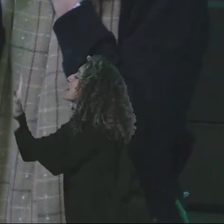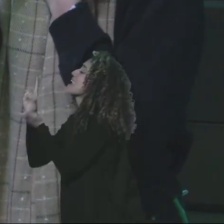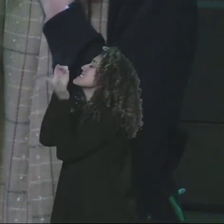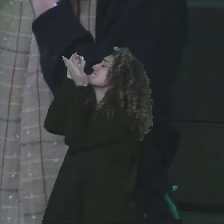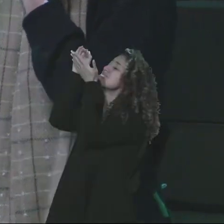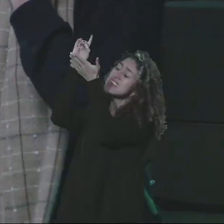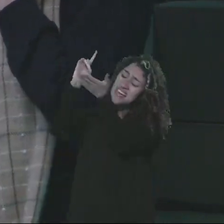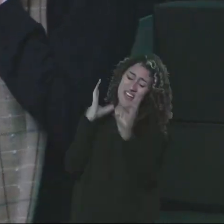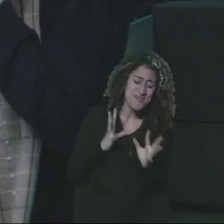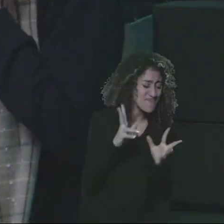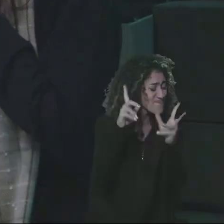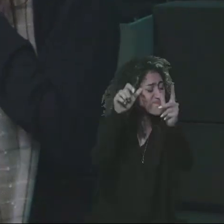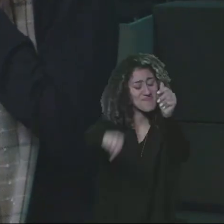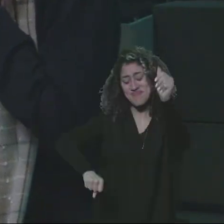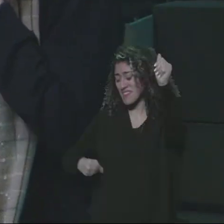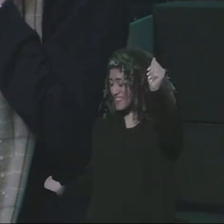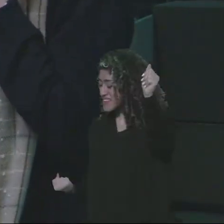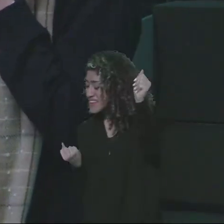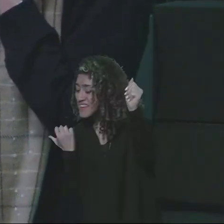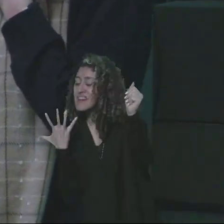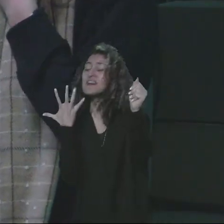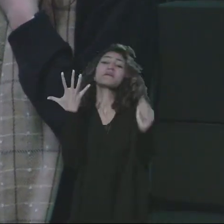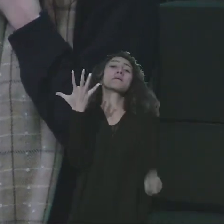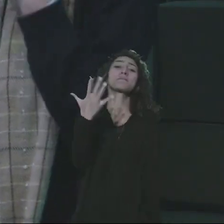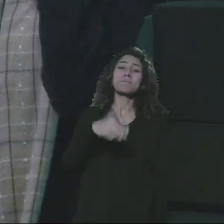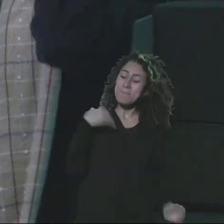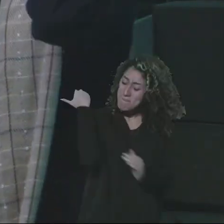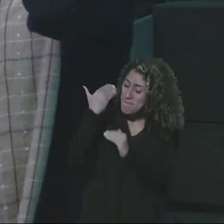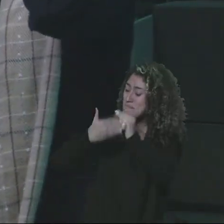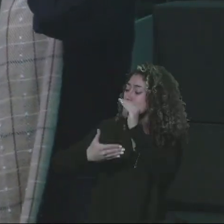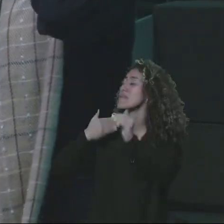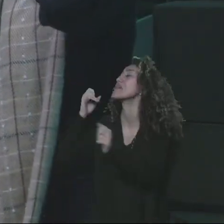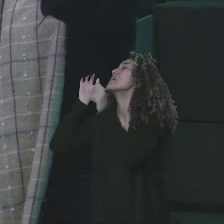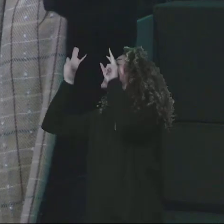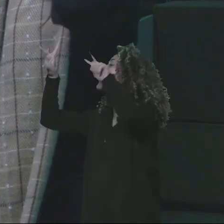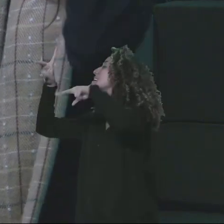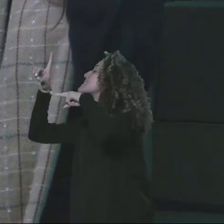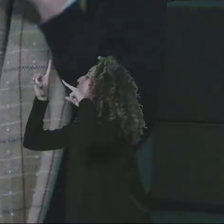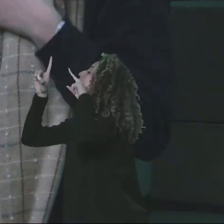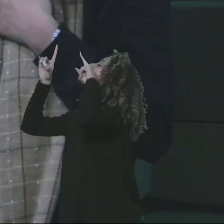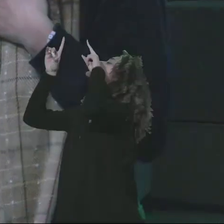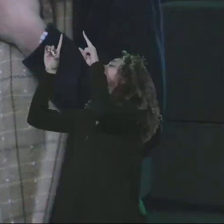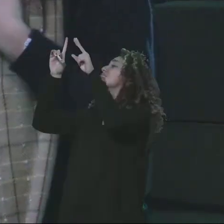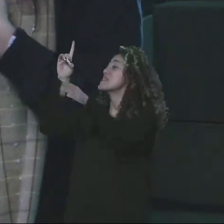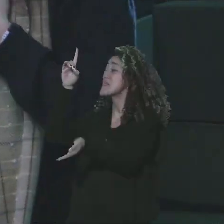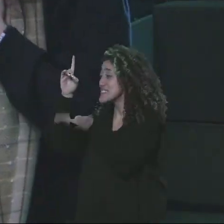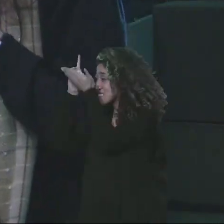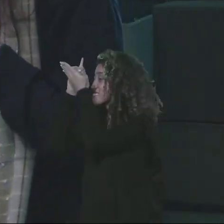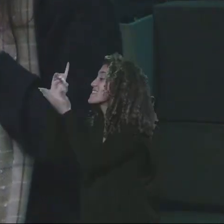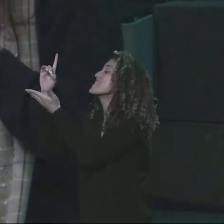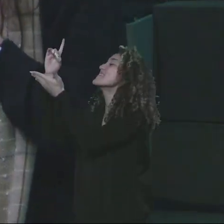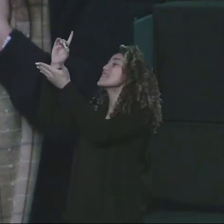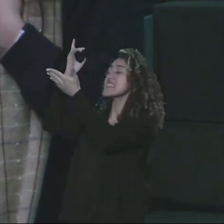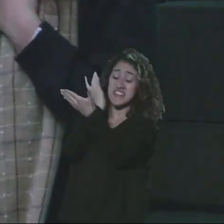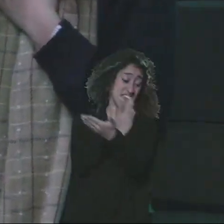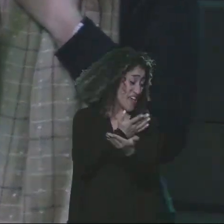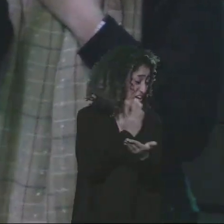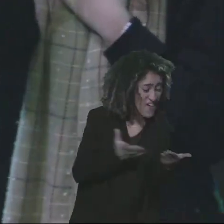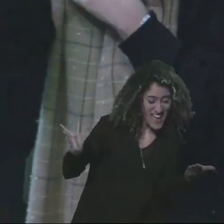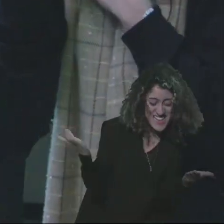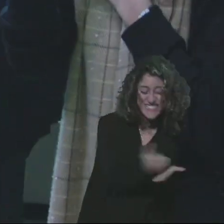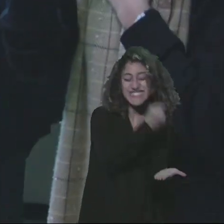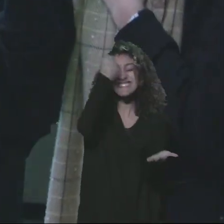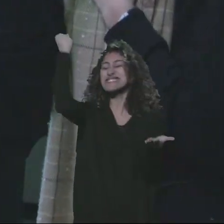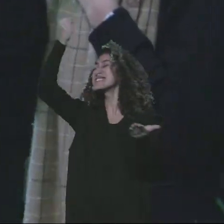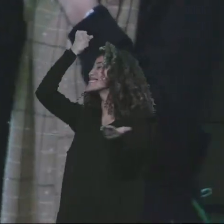olhando para Ti. Tudo pode até passar, eu continuo olhando para Ti. Pois Tu és o